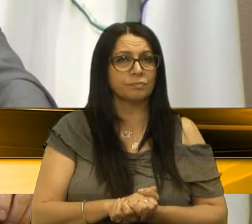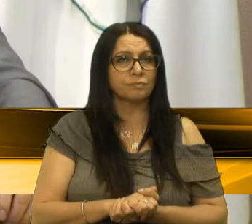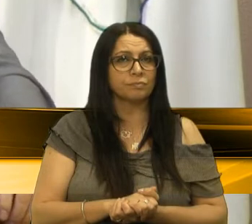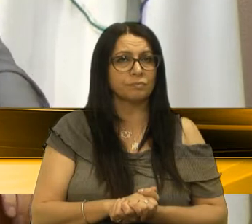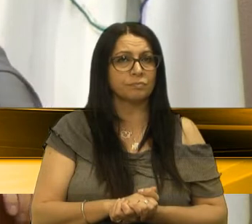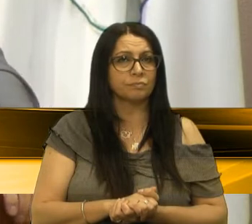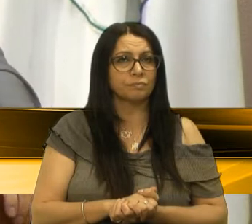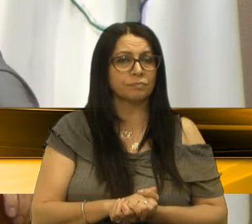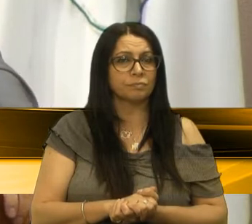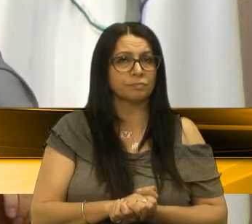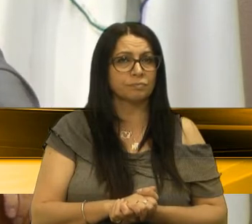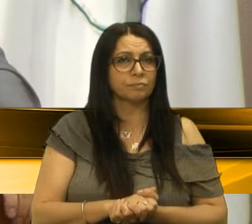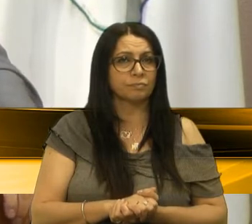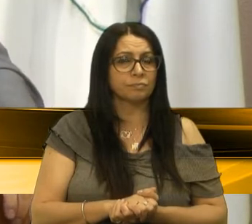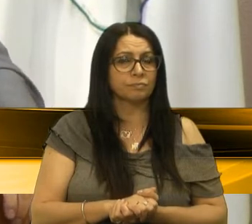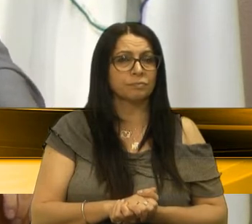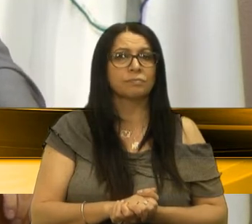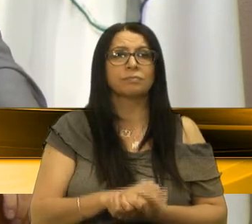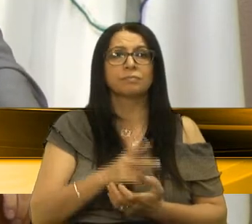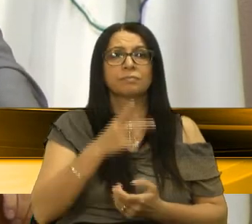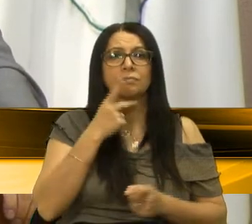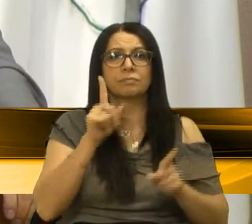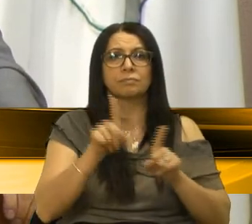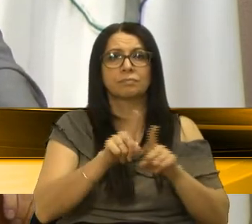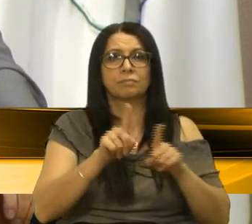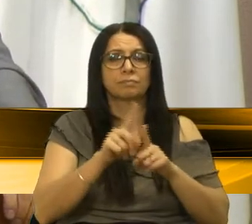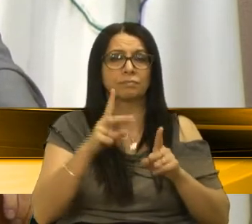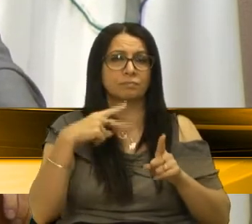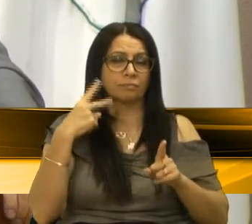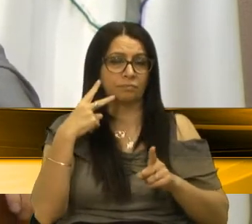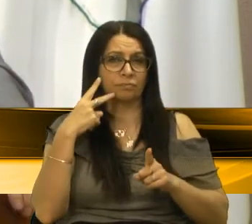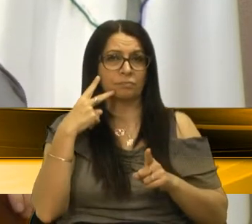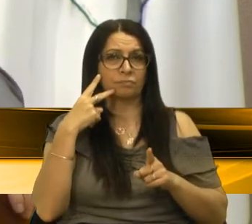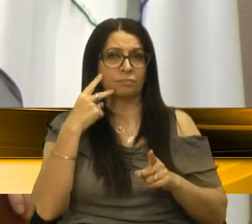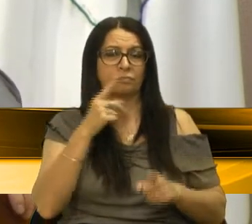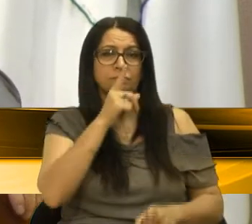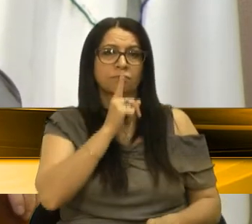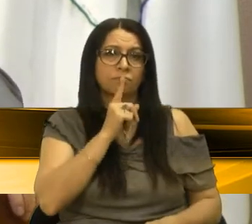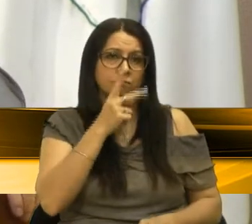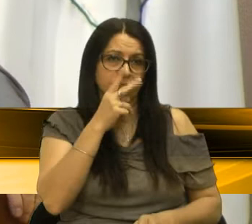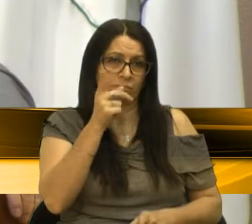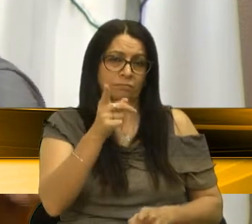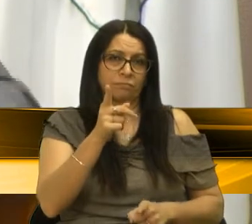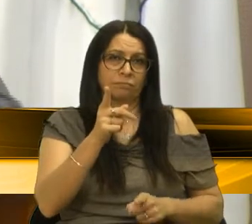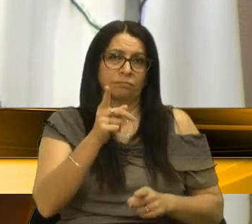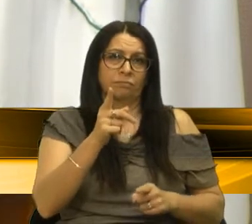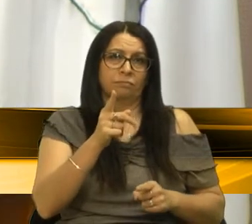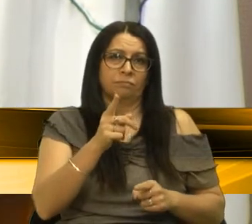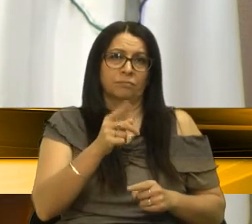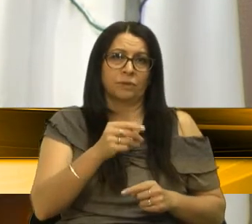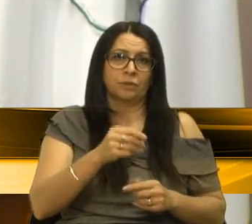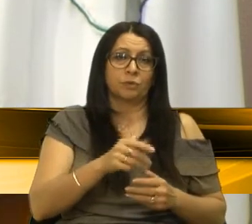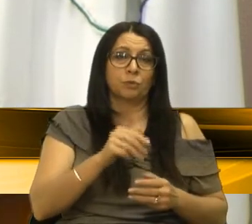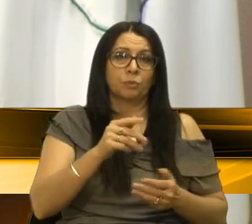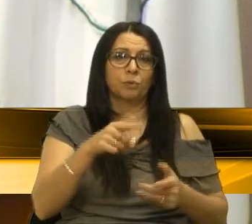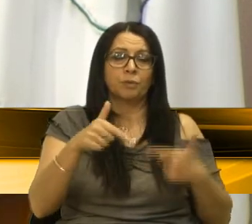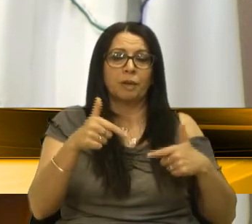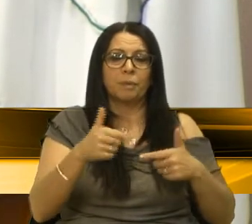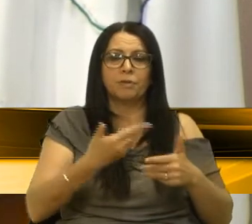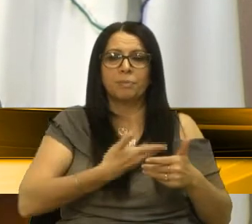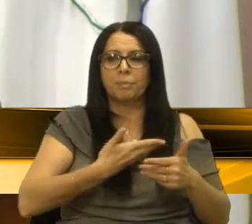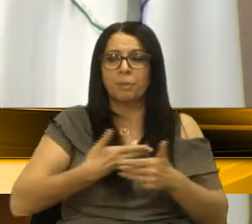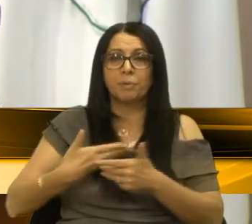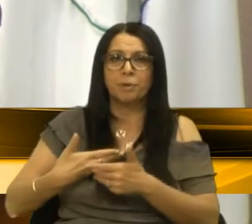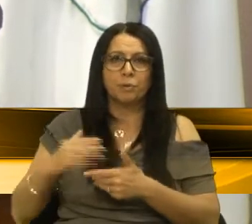E também quero endossar as palavras do vereador Meneguzzi quanto ao compadrio e ao emprego de amigos.